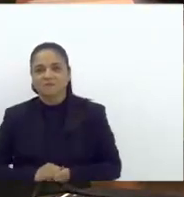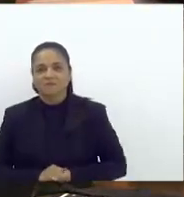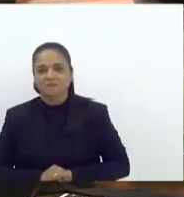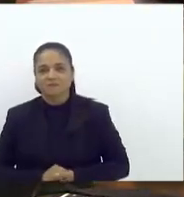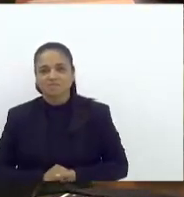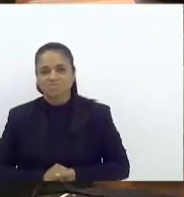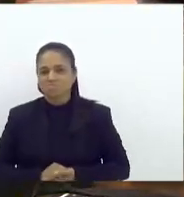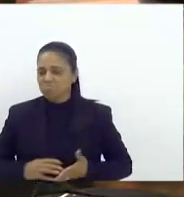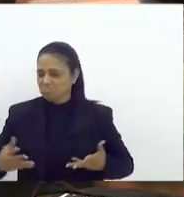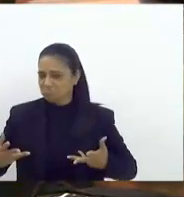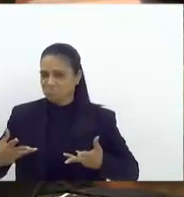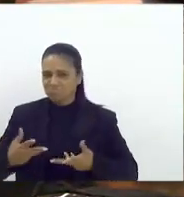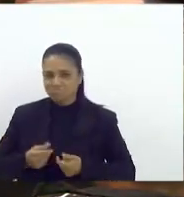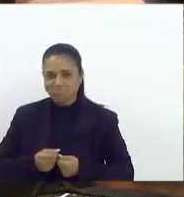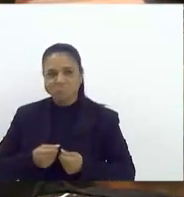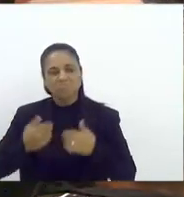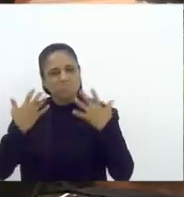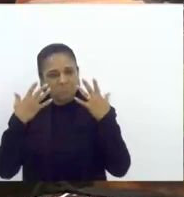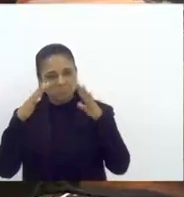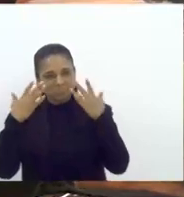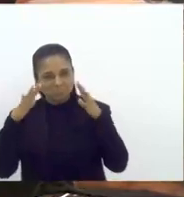Arrasou parabéns